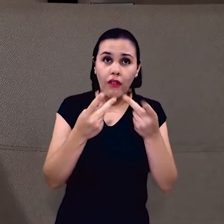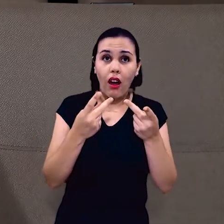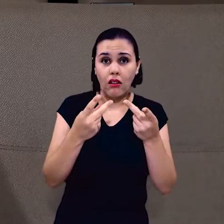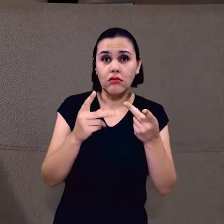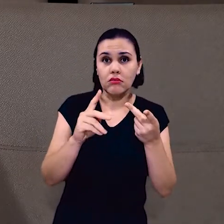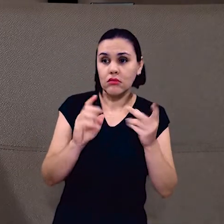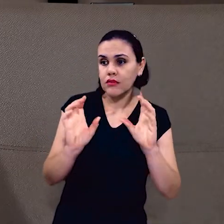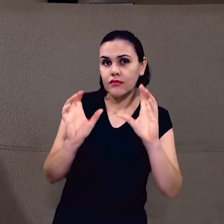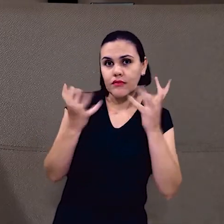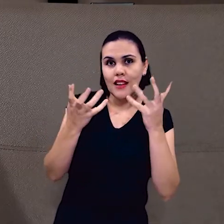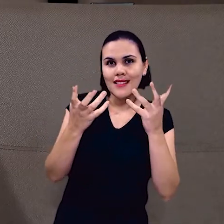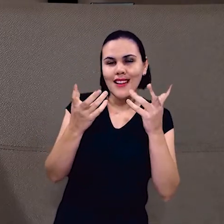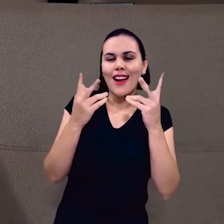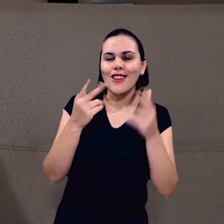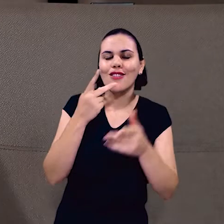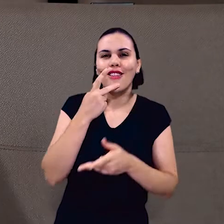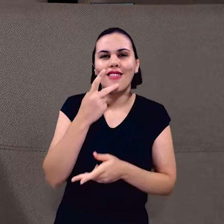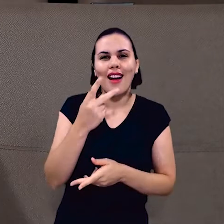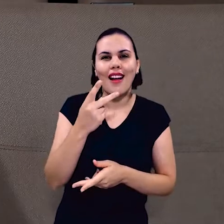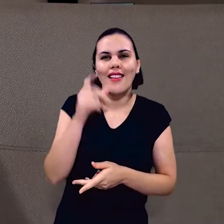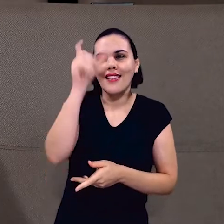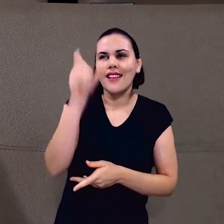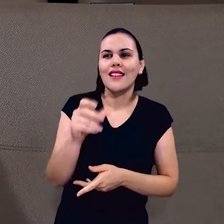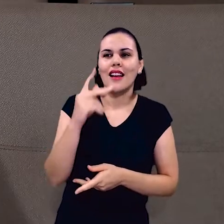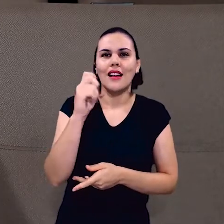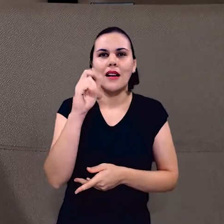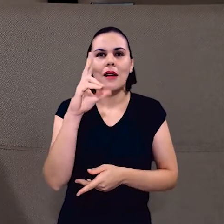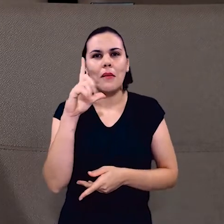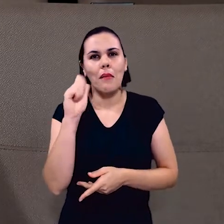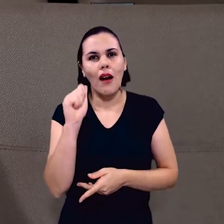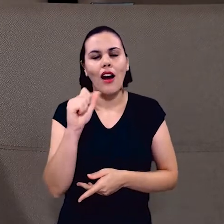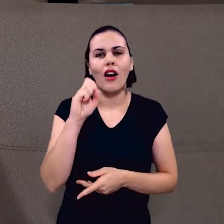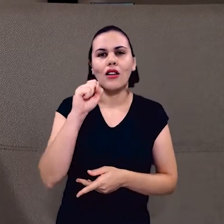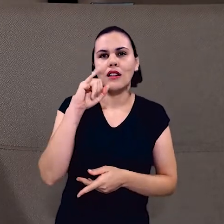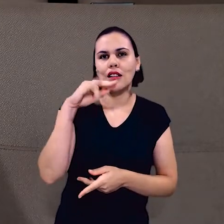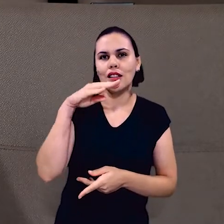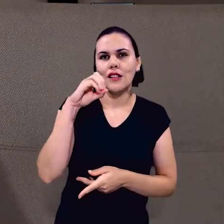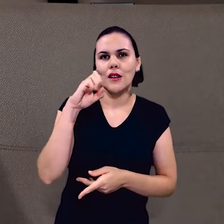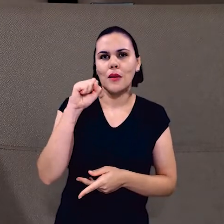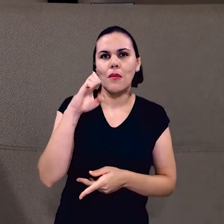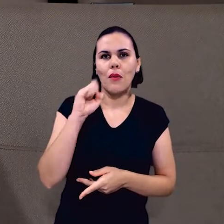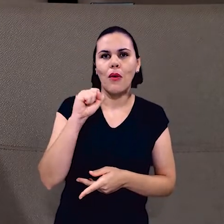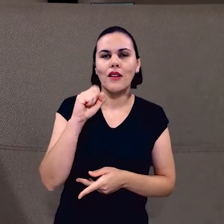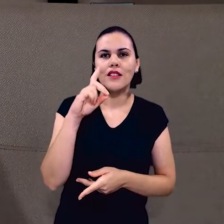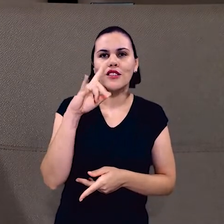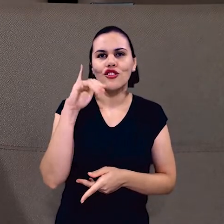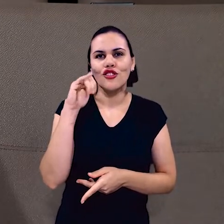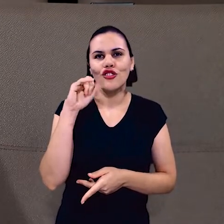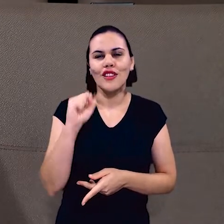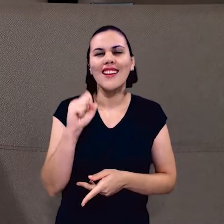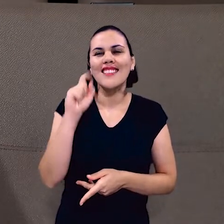quando se fala da festa, é falar de Paula Simões Dias Diniz, que foi uma